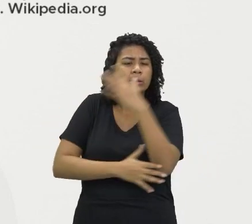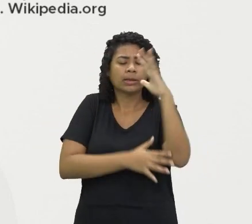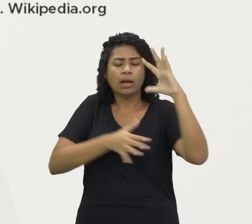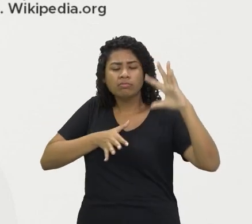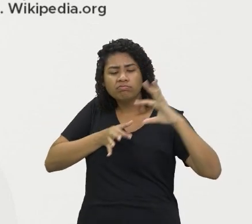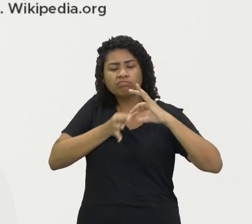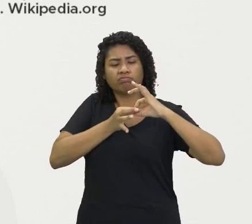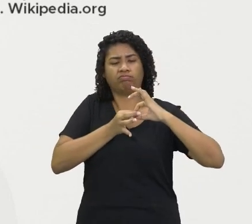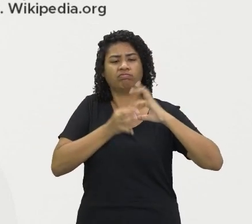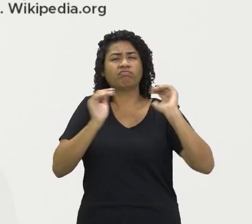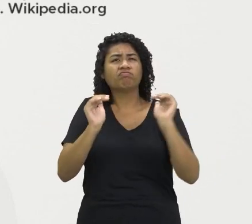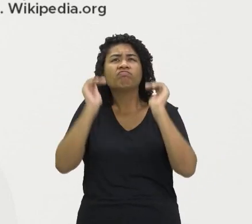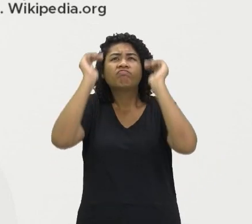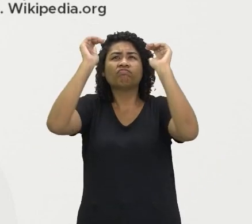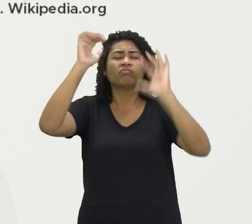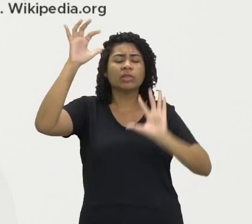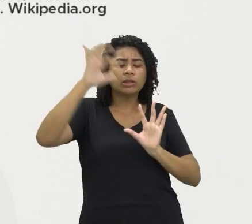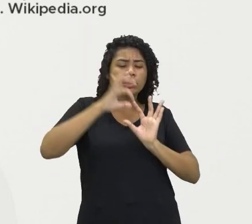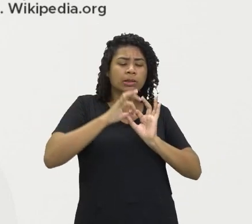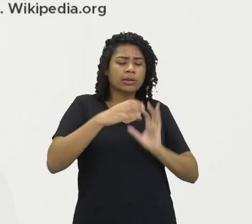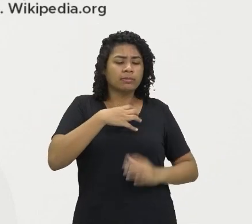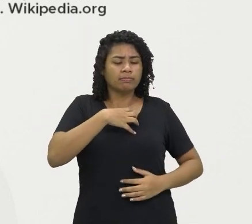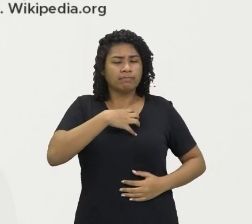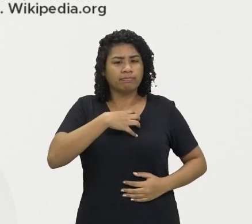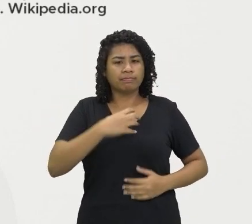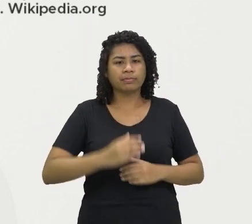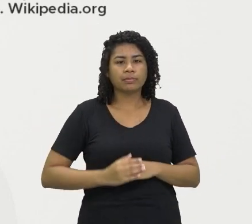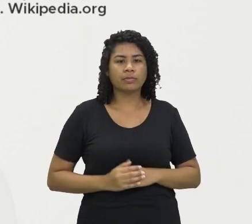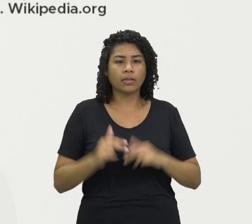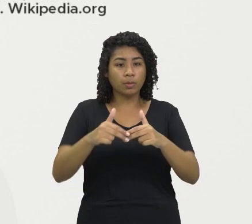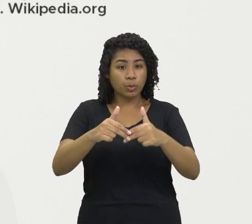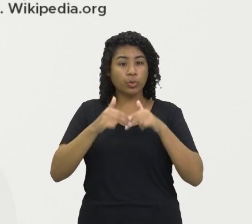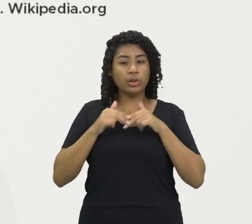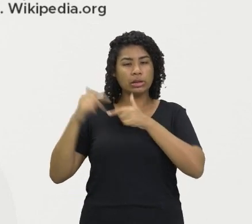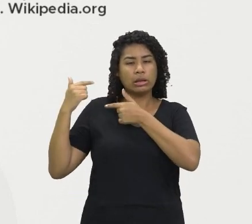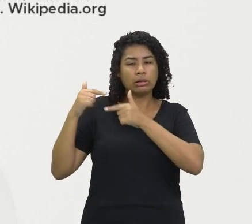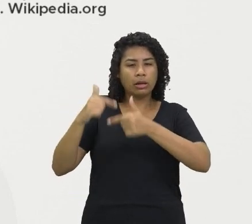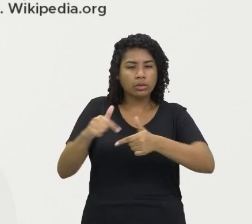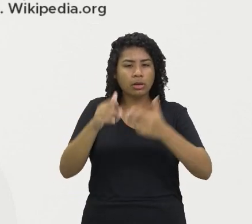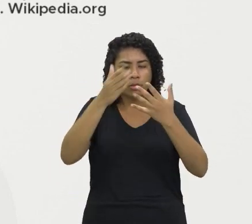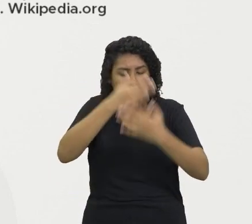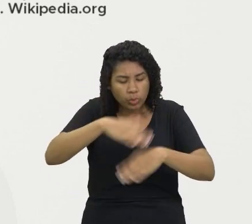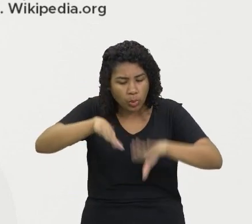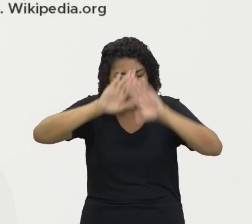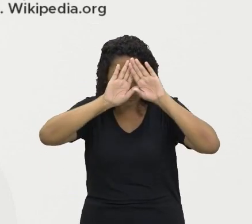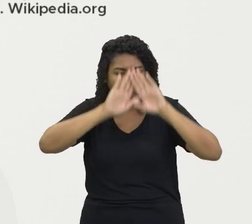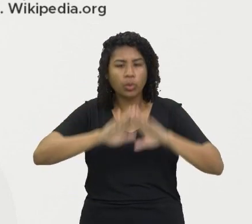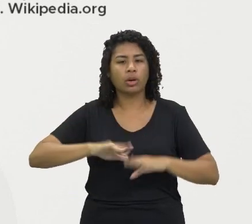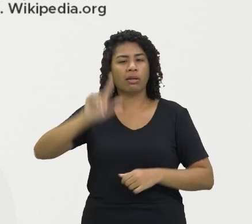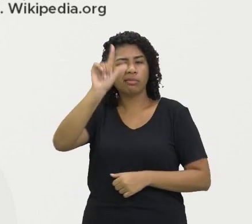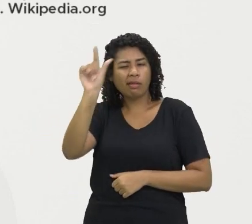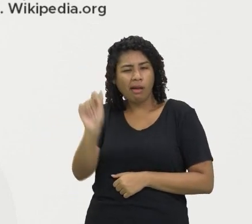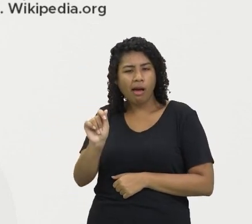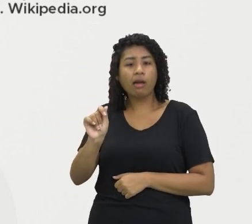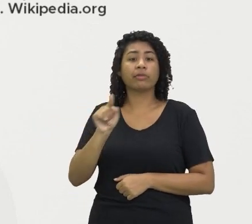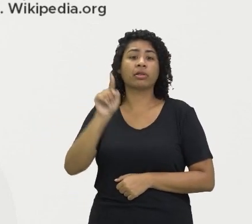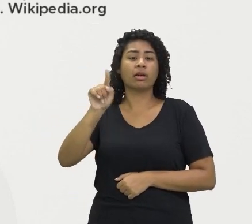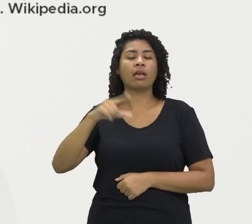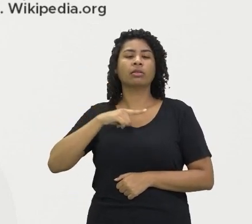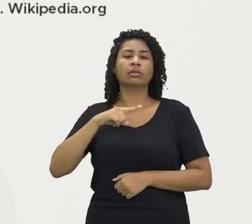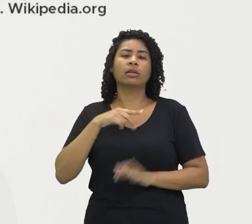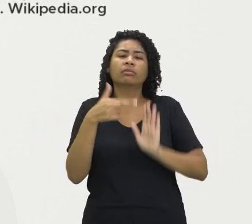aqui? Tudo, na verdade, nas tradições dos orixás, na tradição africana, ele é um tipo de sistema